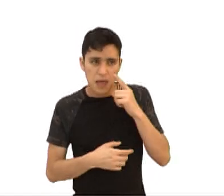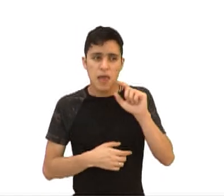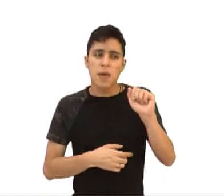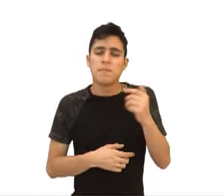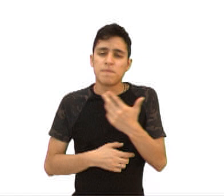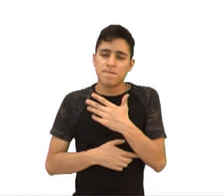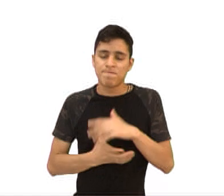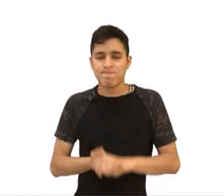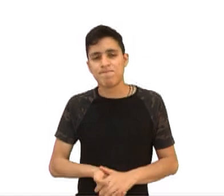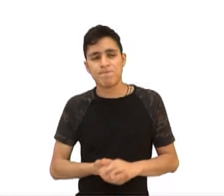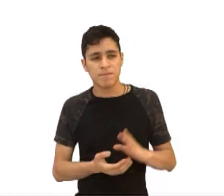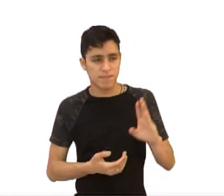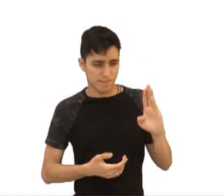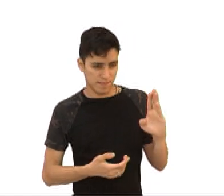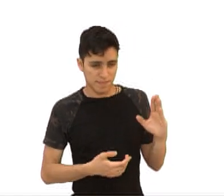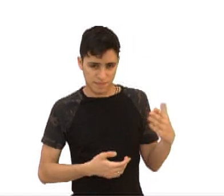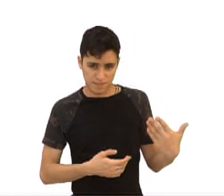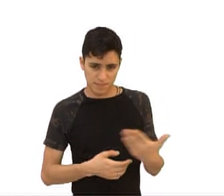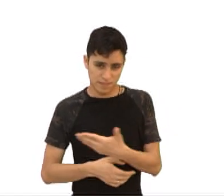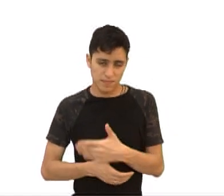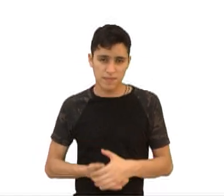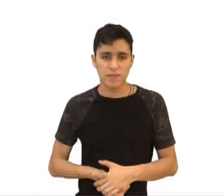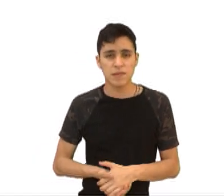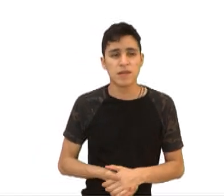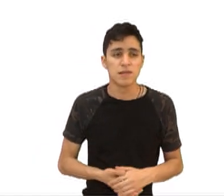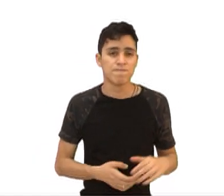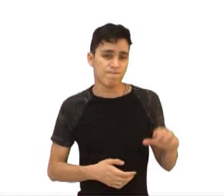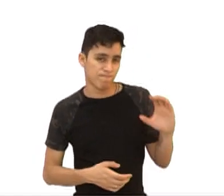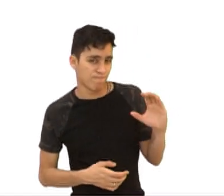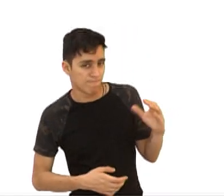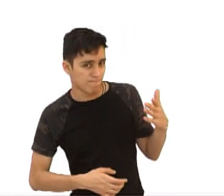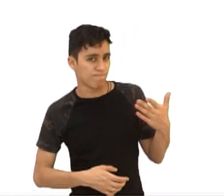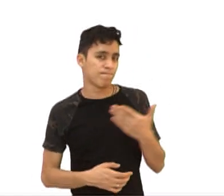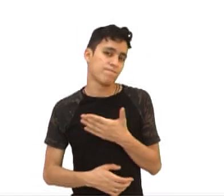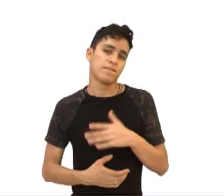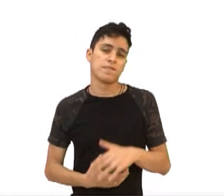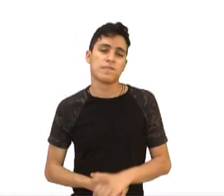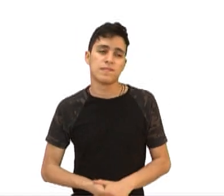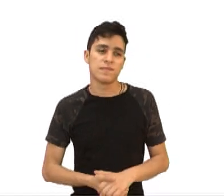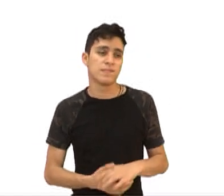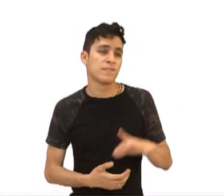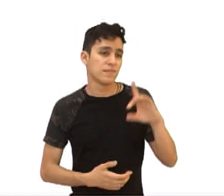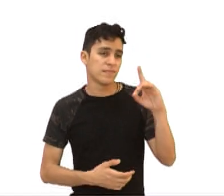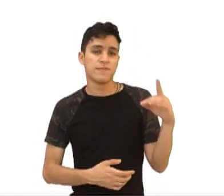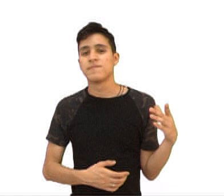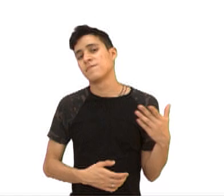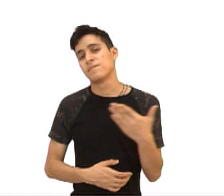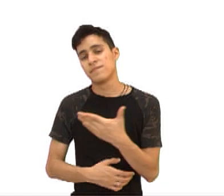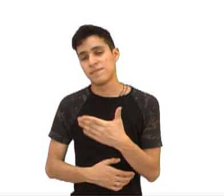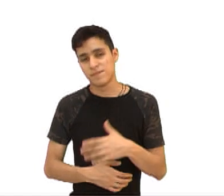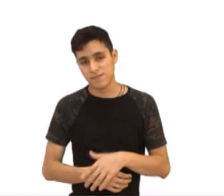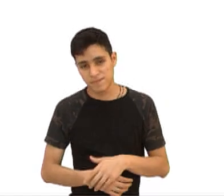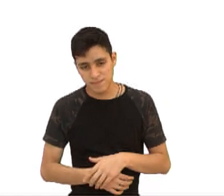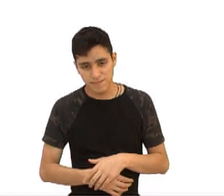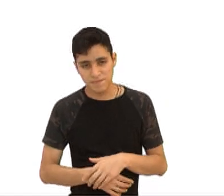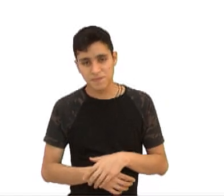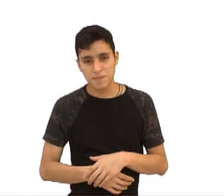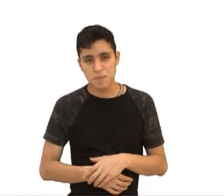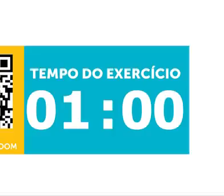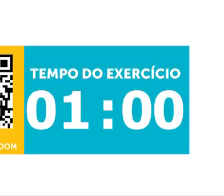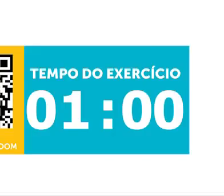fitoplâncton. B, os peixes planctófagos. C, os peixes carnívoros. Ou D, as árvores